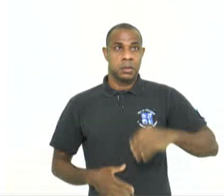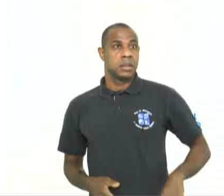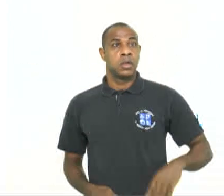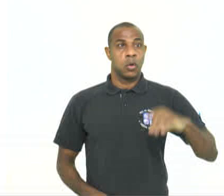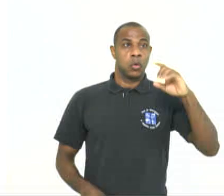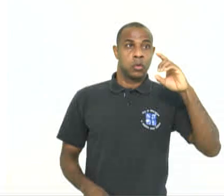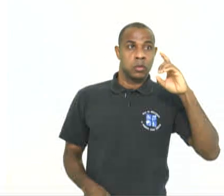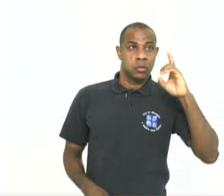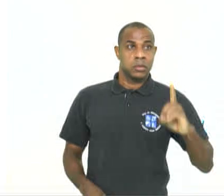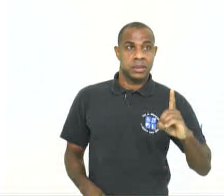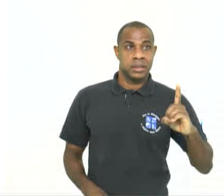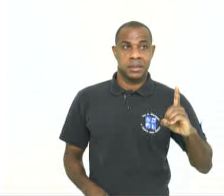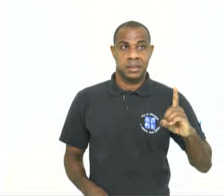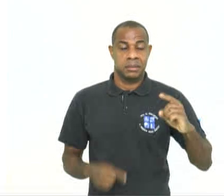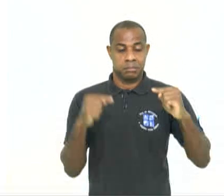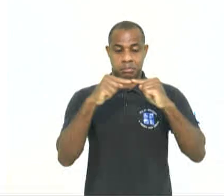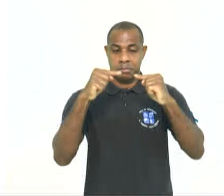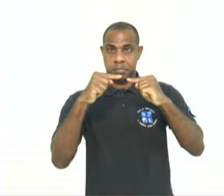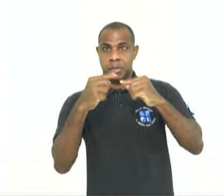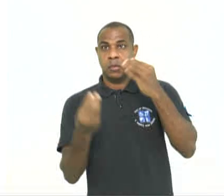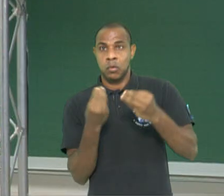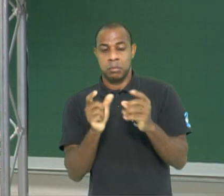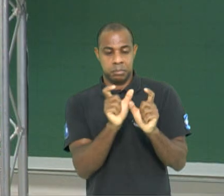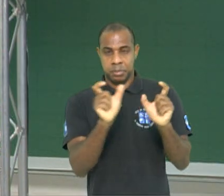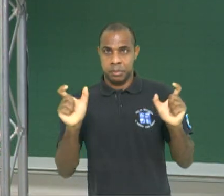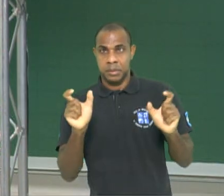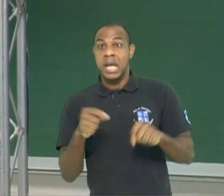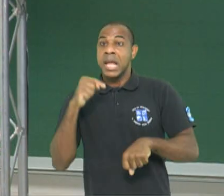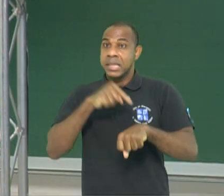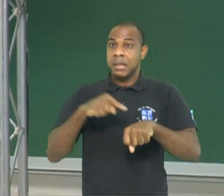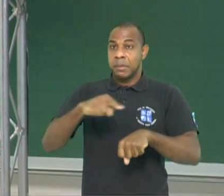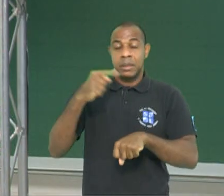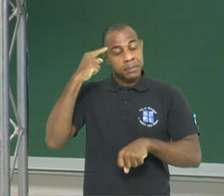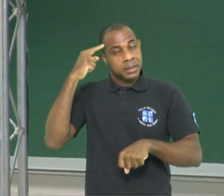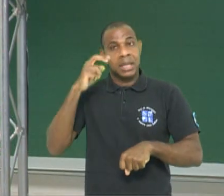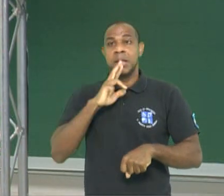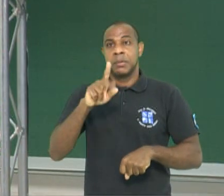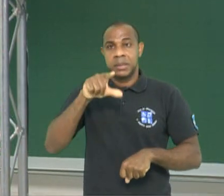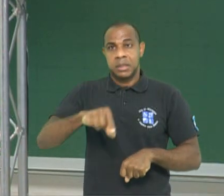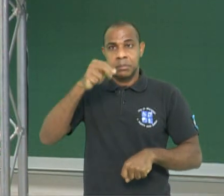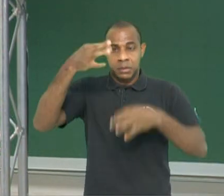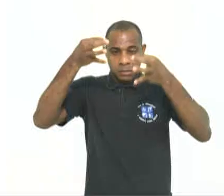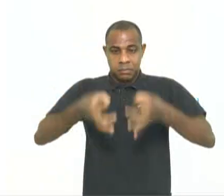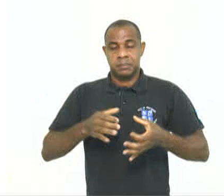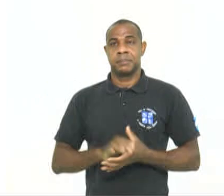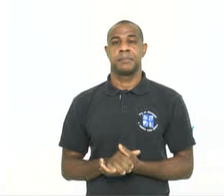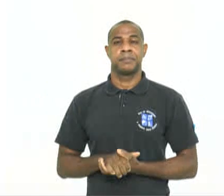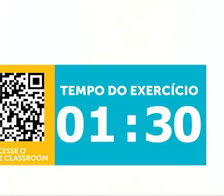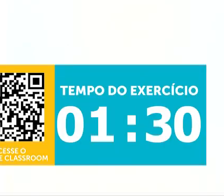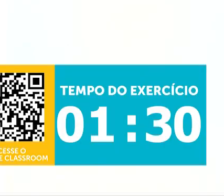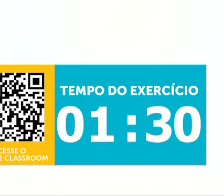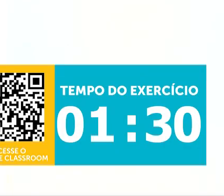Ou letra D, hemácias, leucócitos e condrócitos. Mais um tempinho para você aí, gente. Até daqui a pouco.